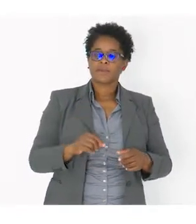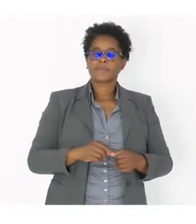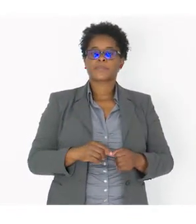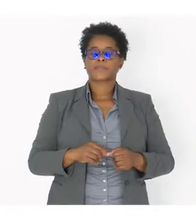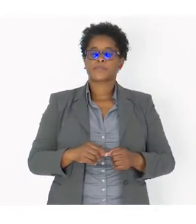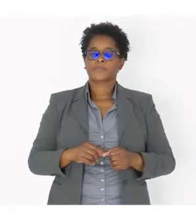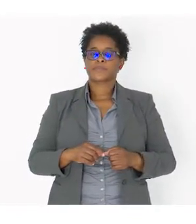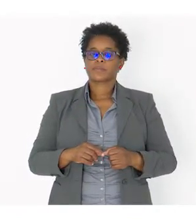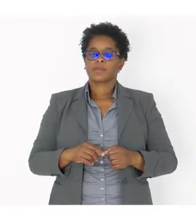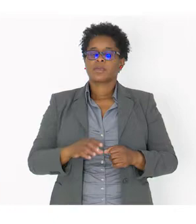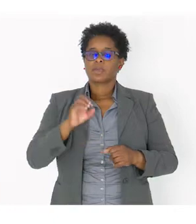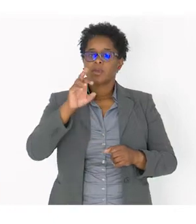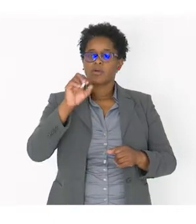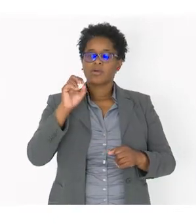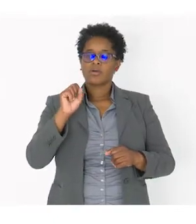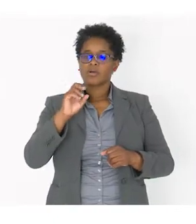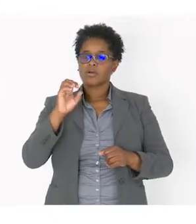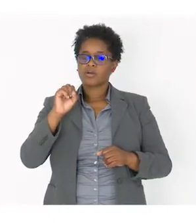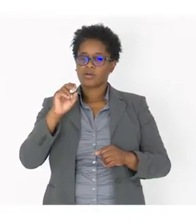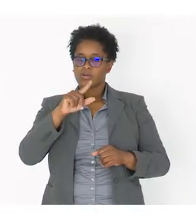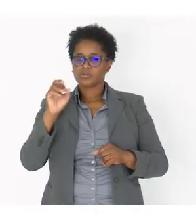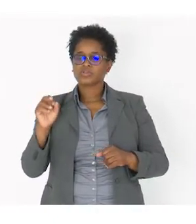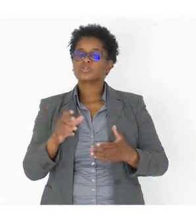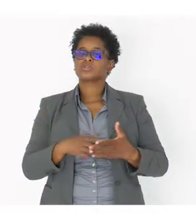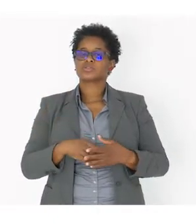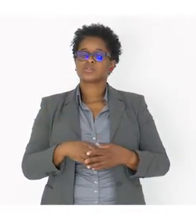que são órgãos